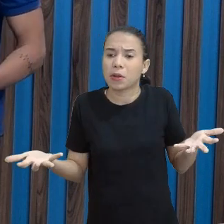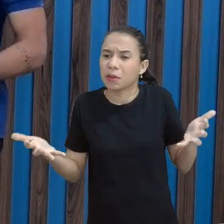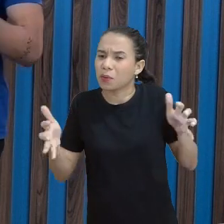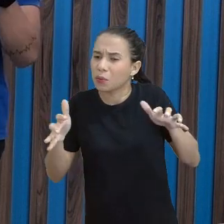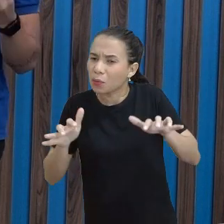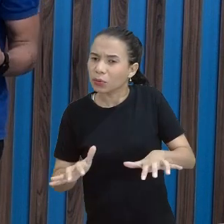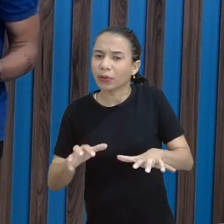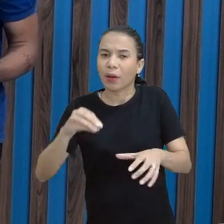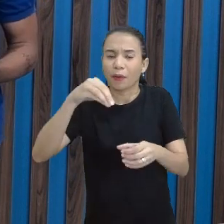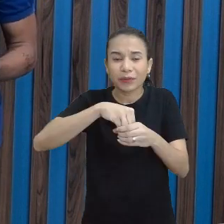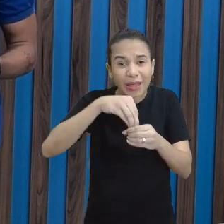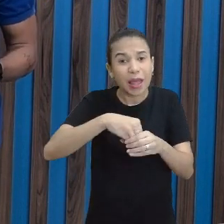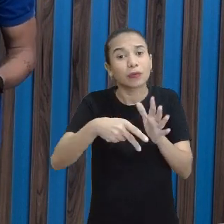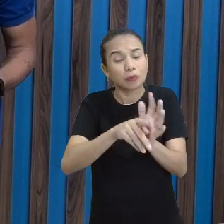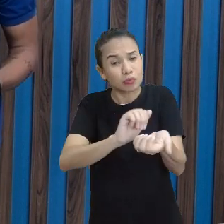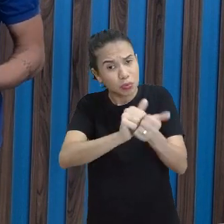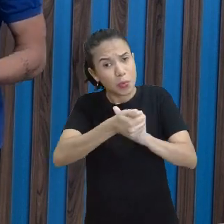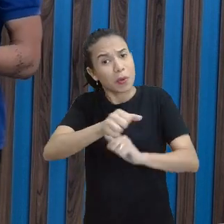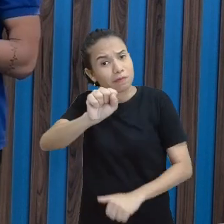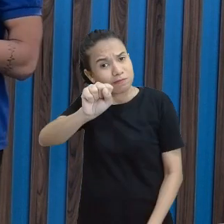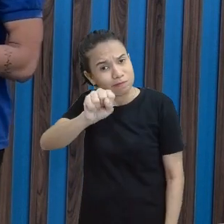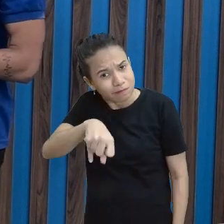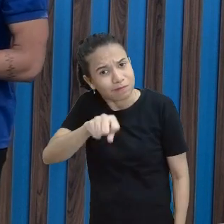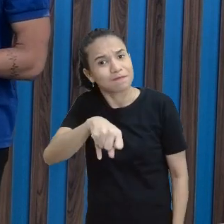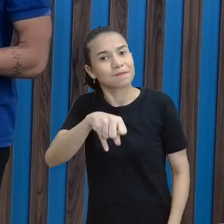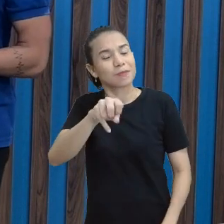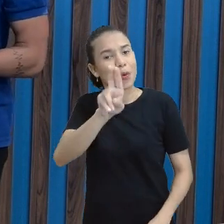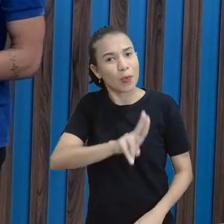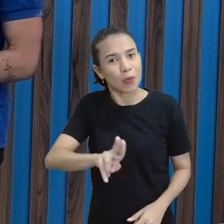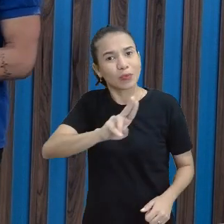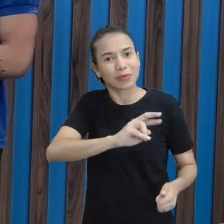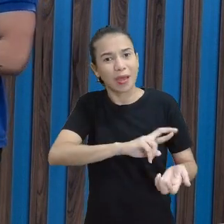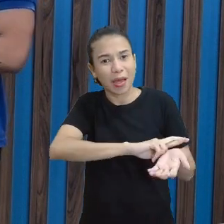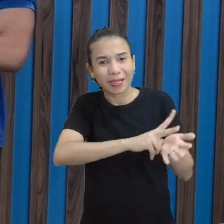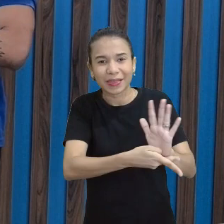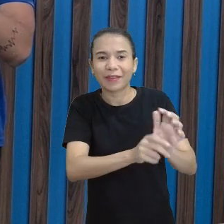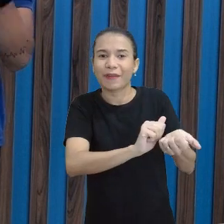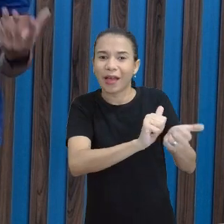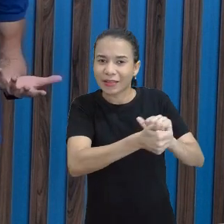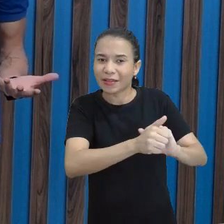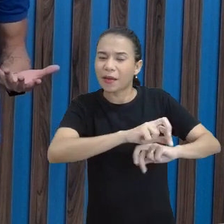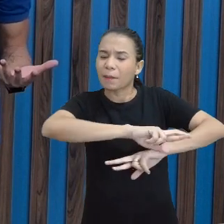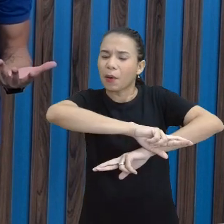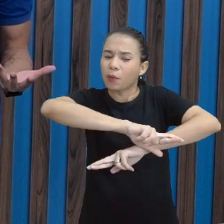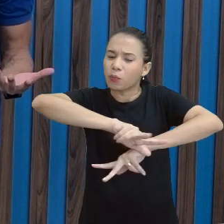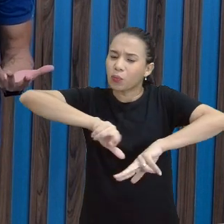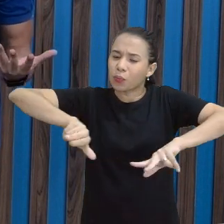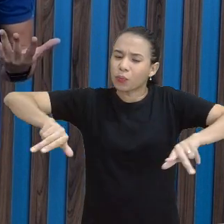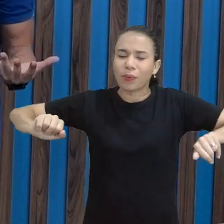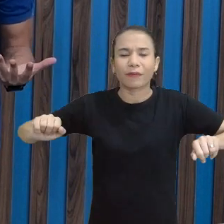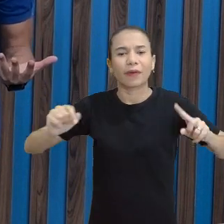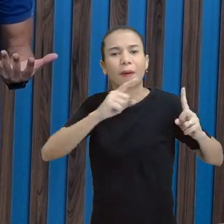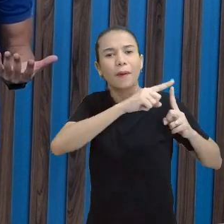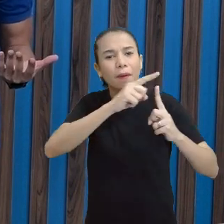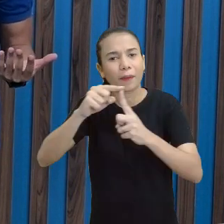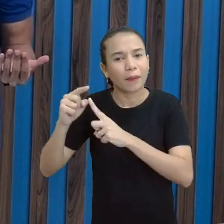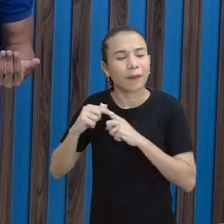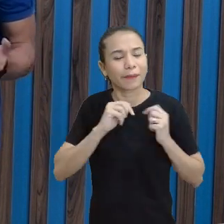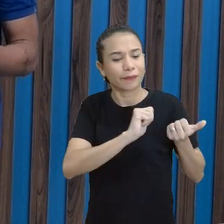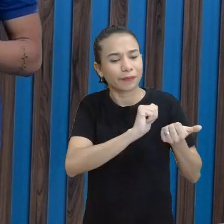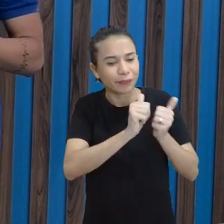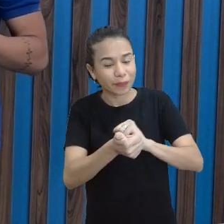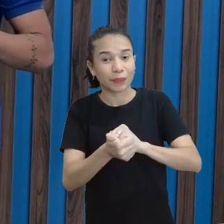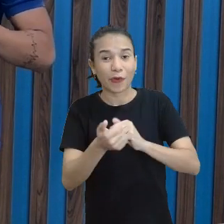aí dentro do esporte, sim, não só através do atletismo, mas como de diversas outras modalidades.